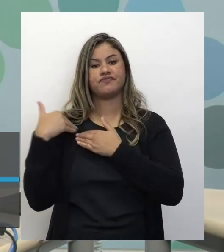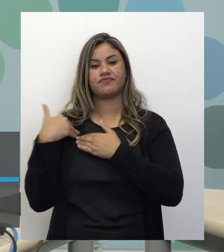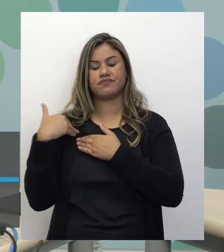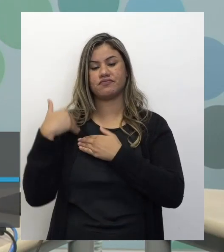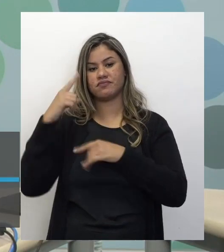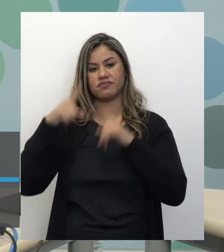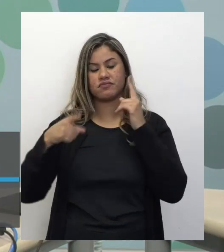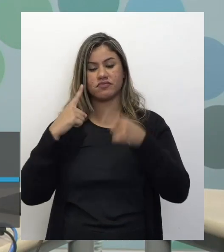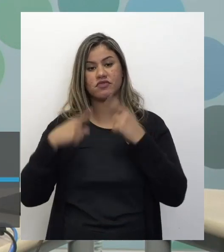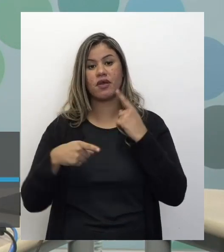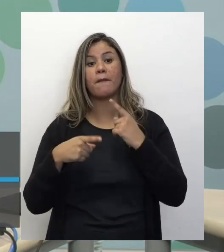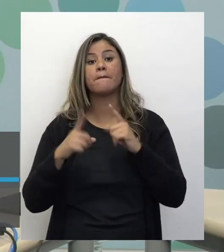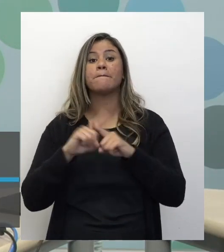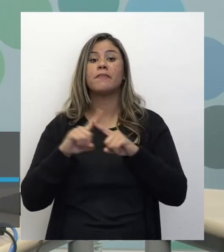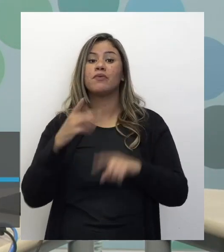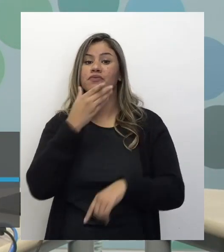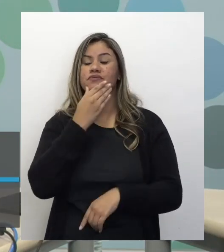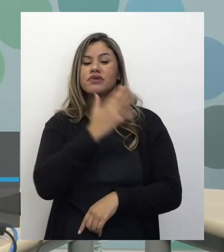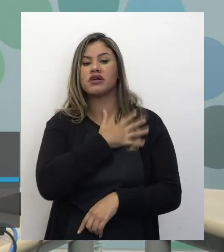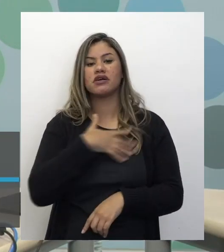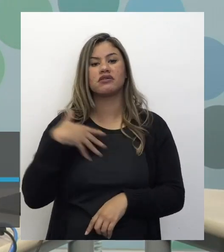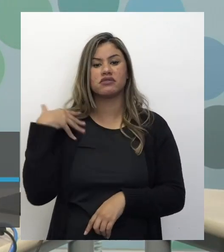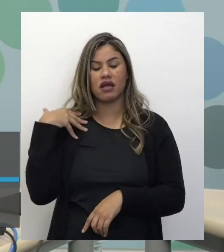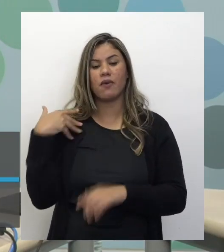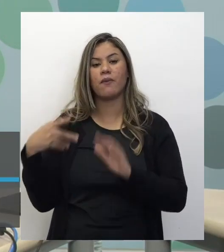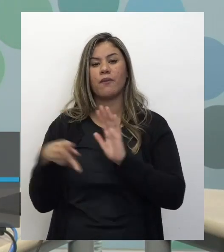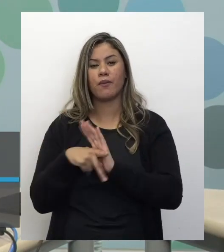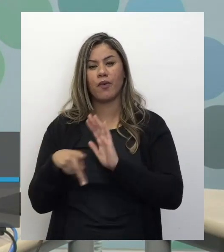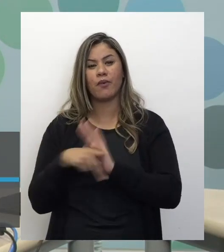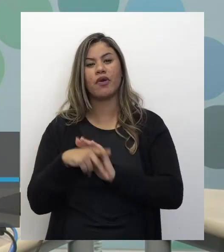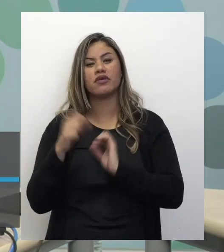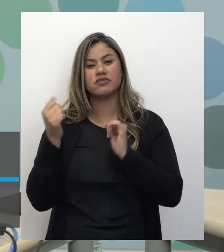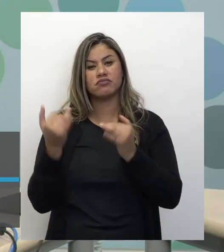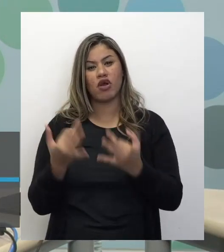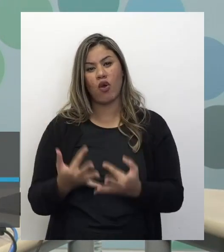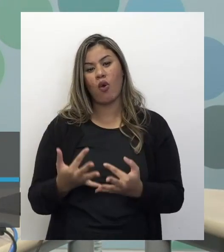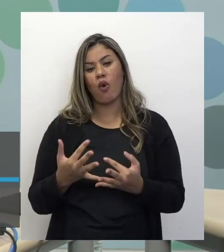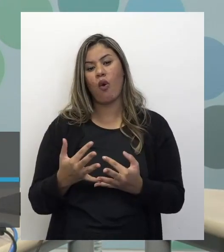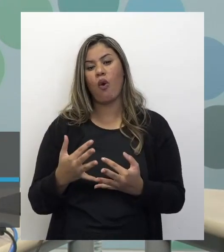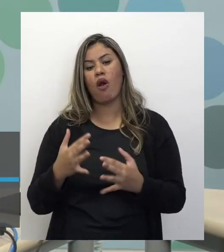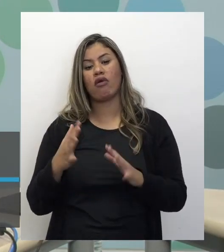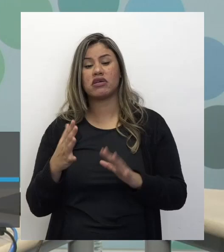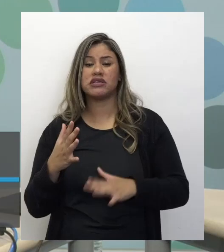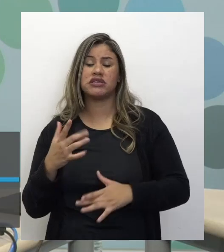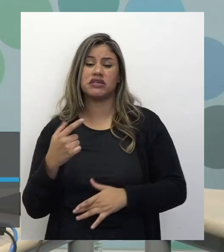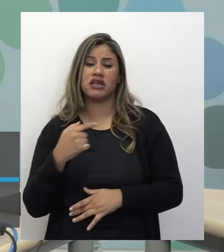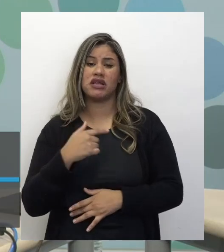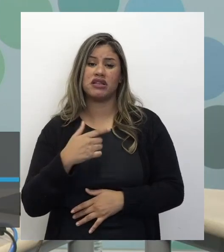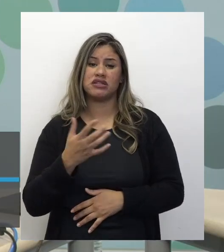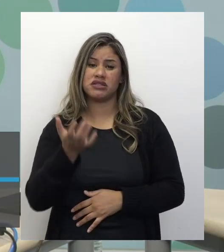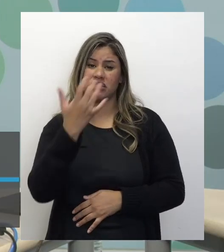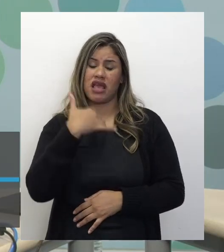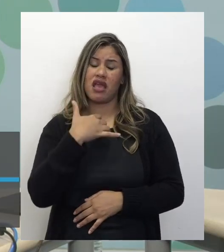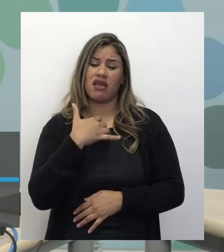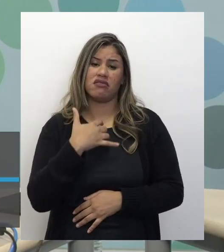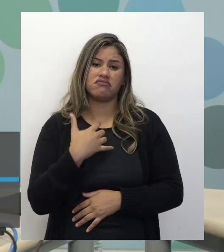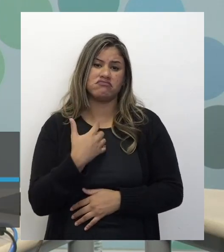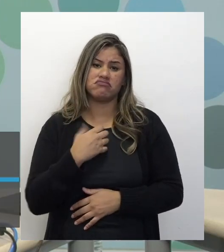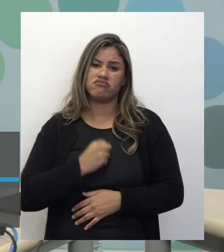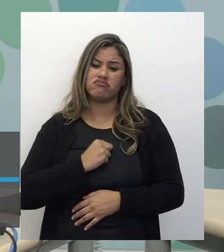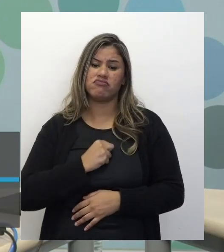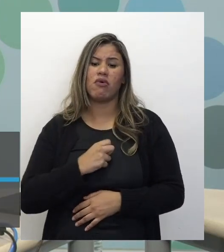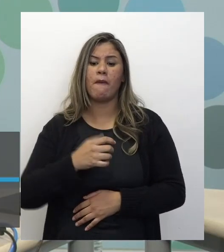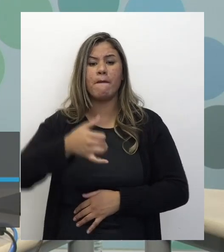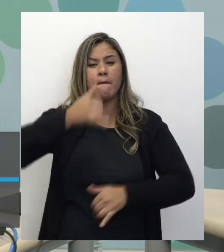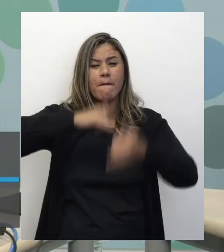próprio Aristóteles, né, que era o tutor do Alexandre, diz que foram causas naturais, talvez ele se intoxicou pela própria